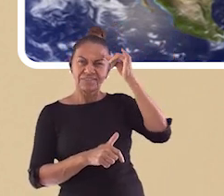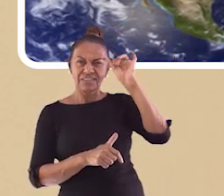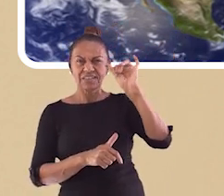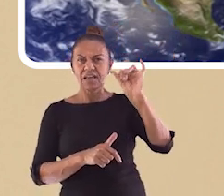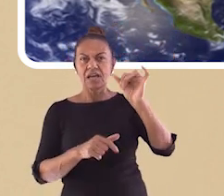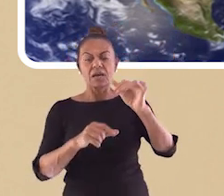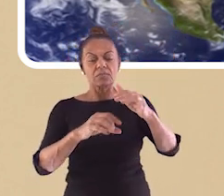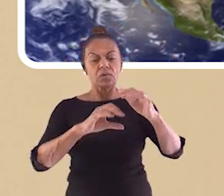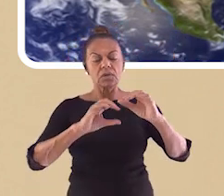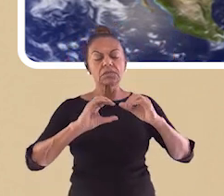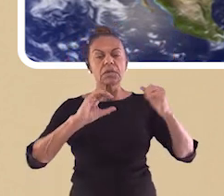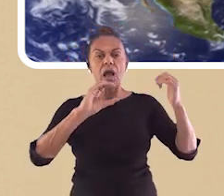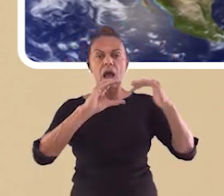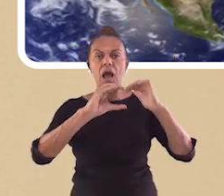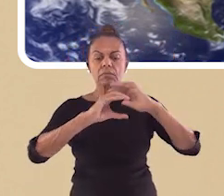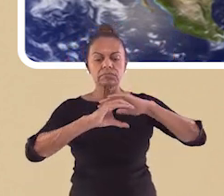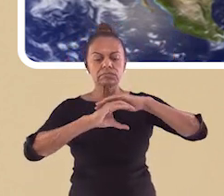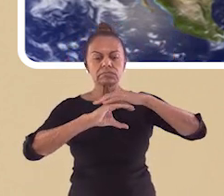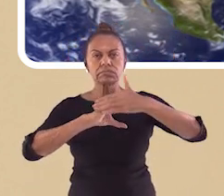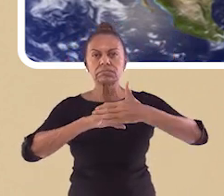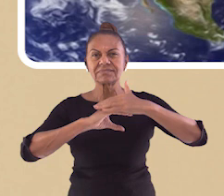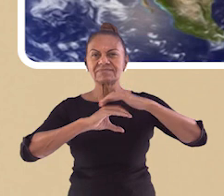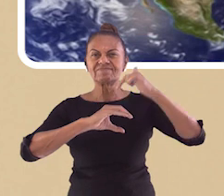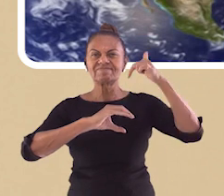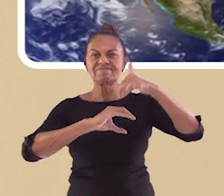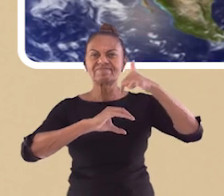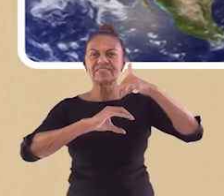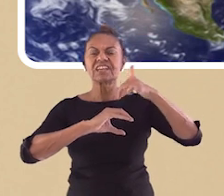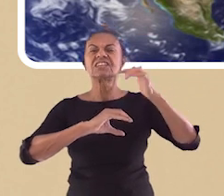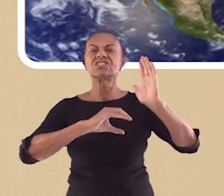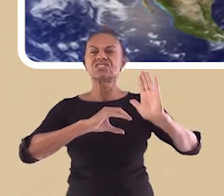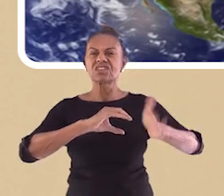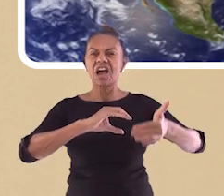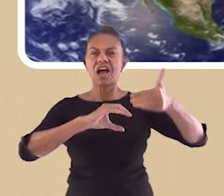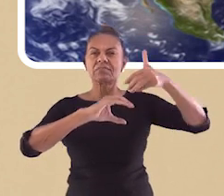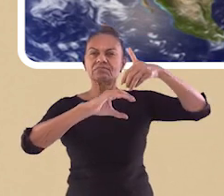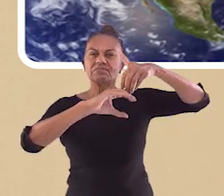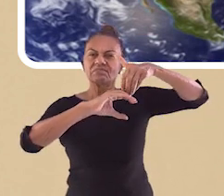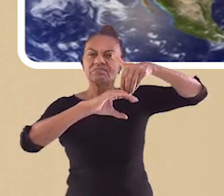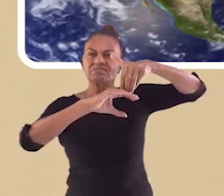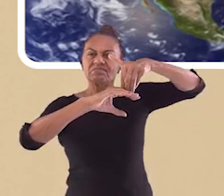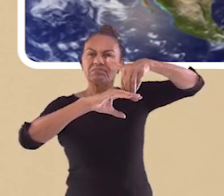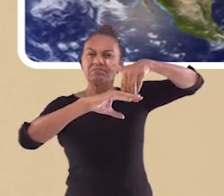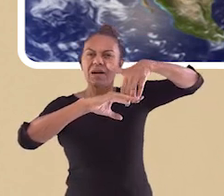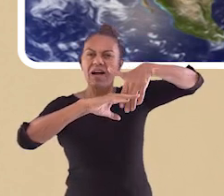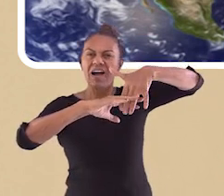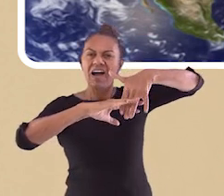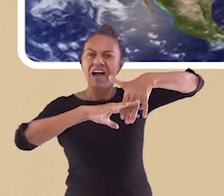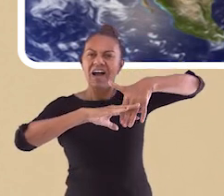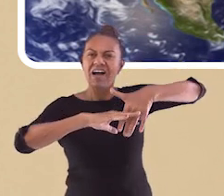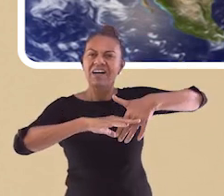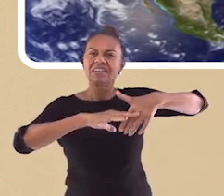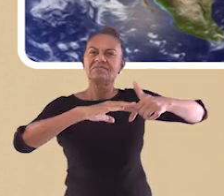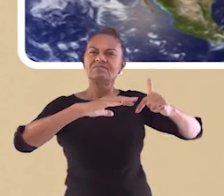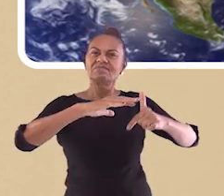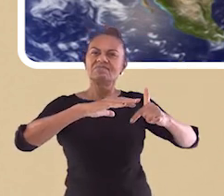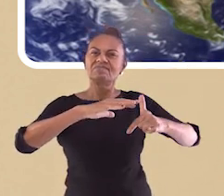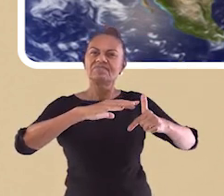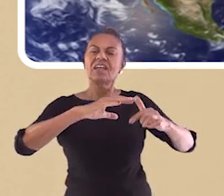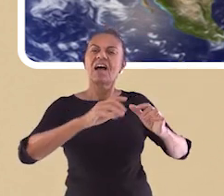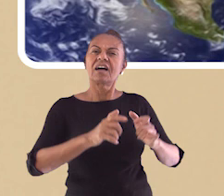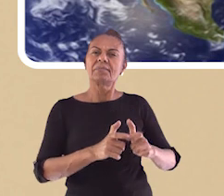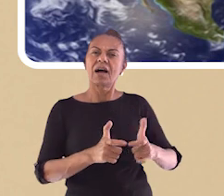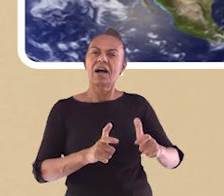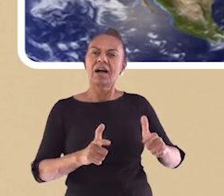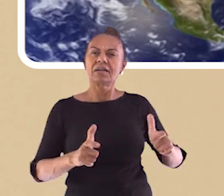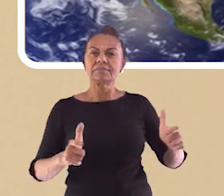raios ultravioletas, pois mesmo com a camada de ozônio, um pequeno percentual consegue chegar à superfície, e com o buraco nessa